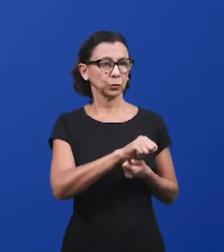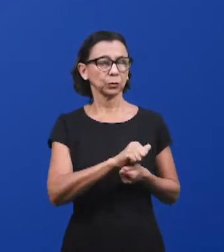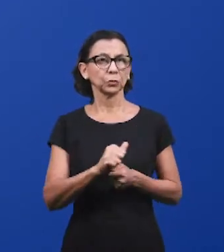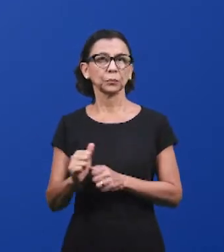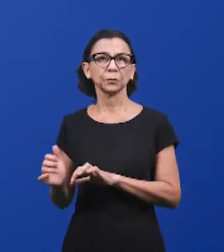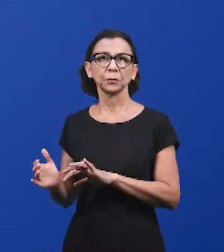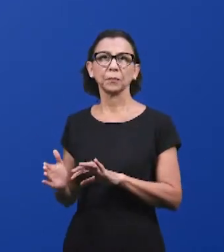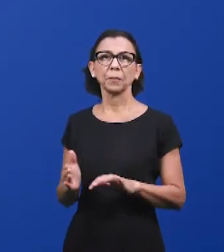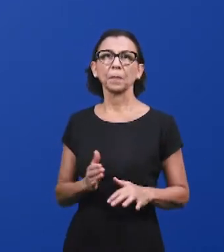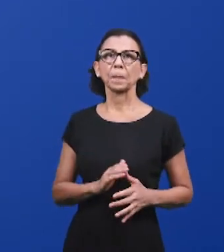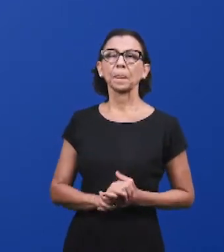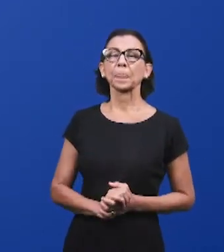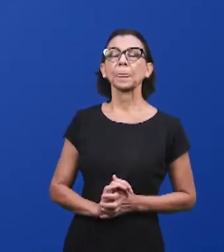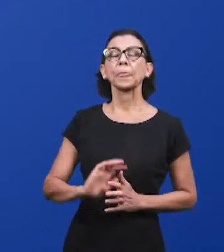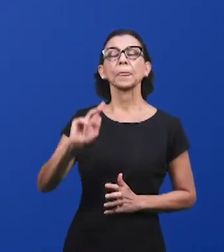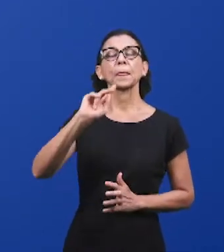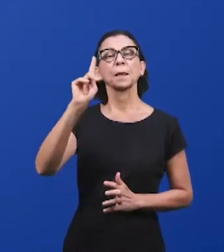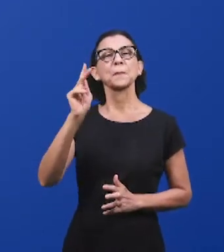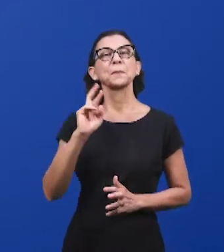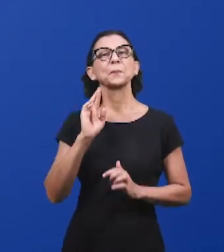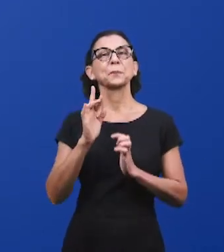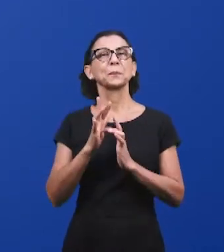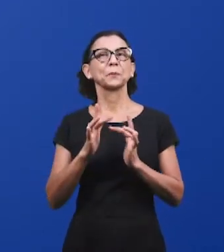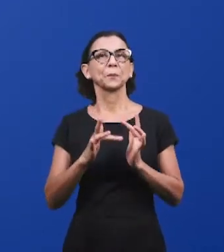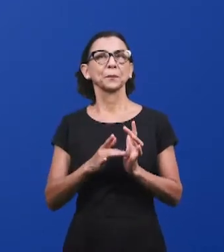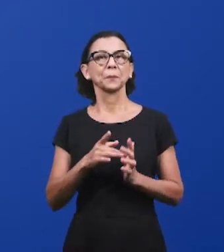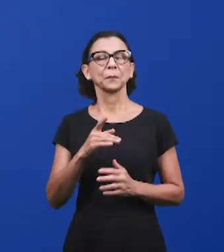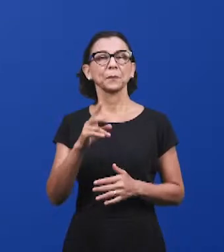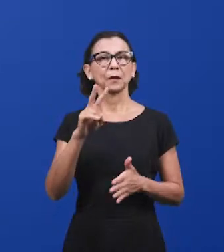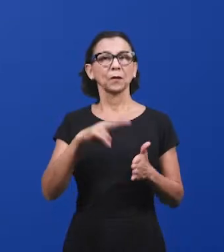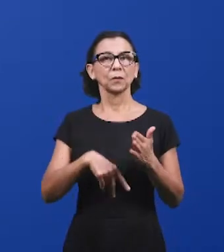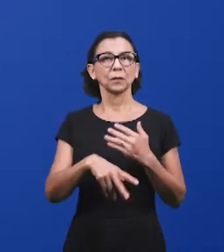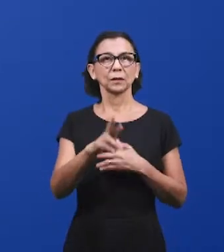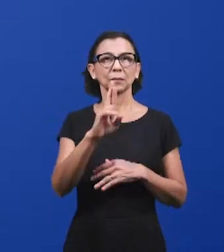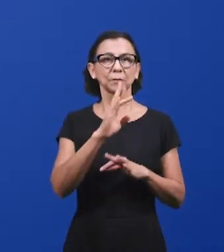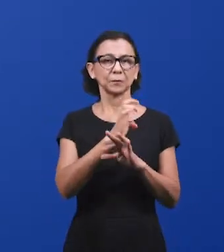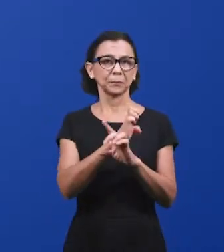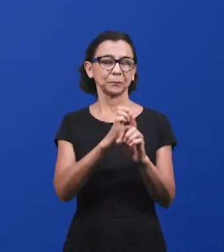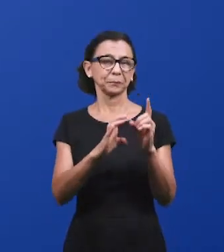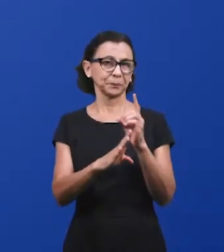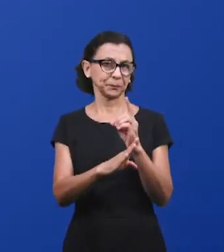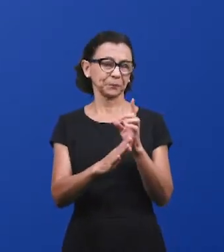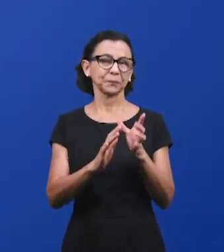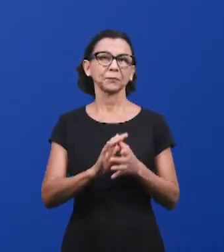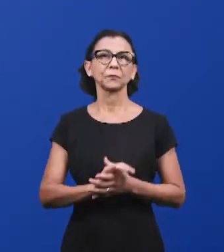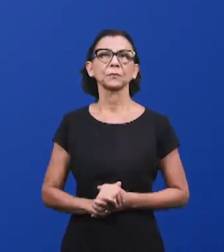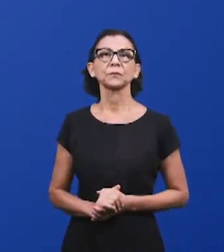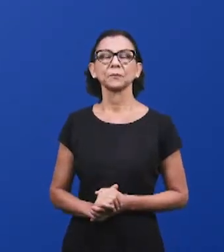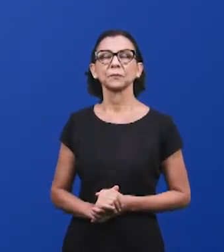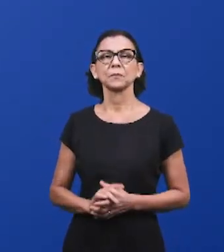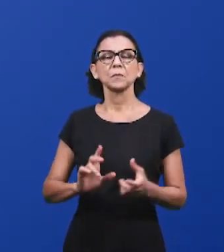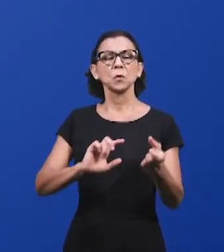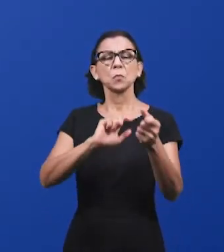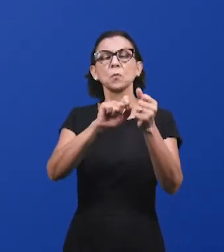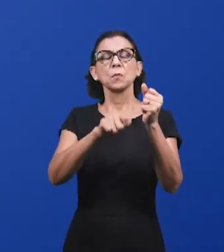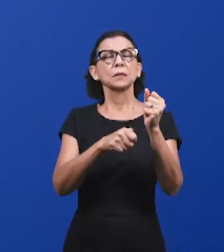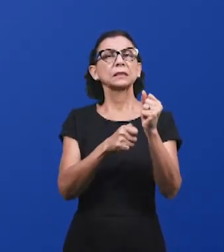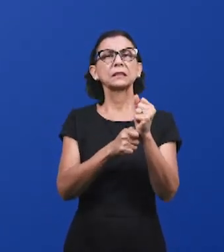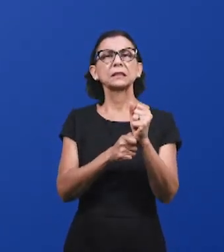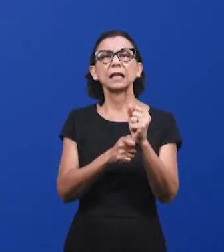paz do Senhor Jesus, irmãos. Agora eu vou ler a resposta da EBD. Quem é o